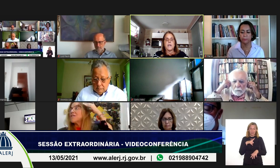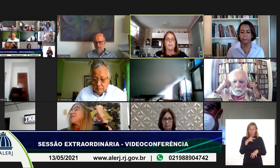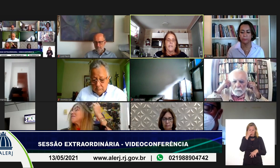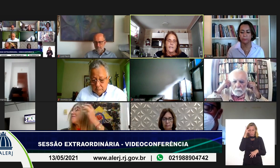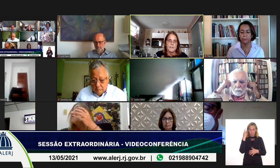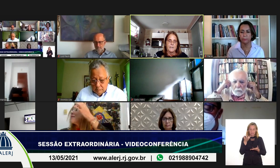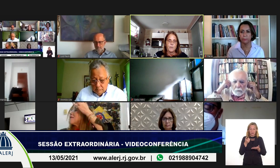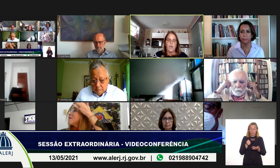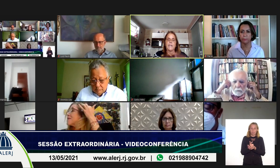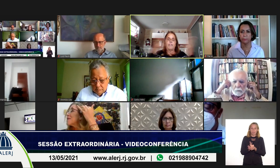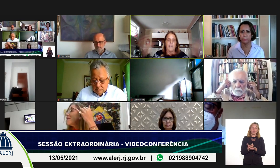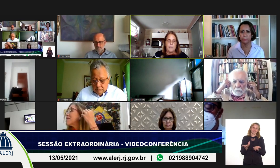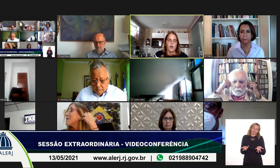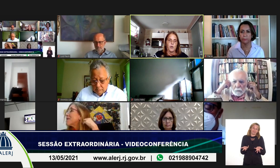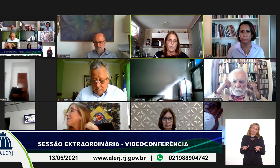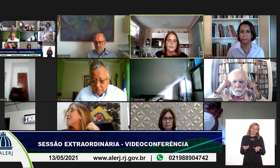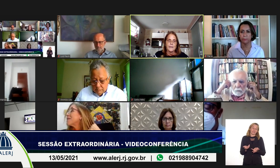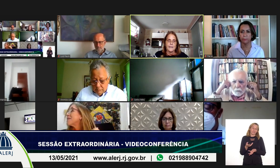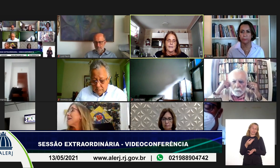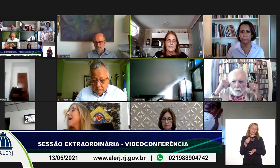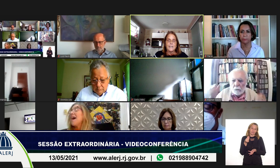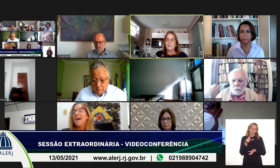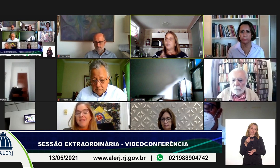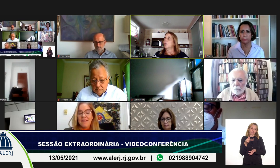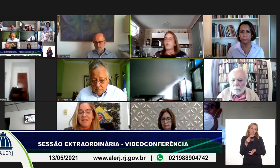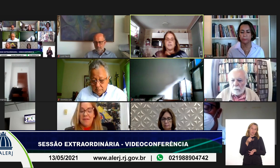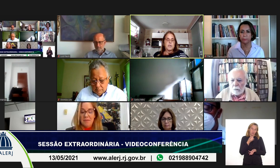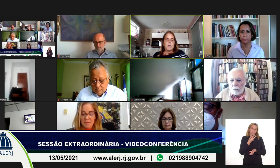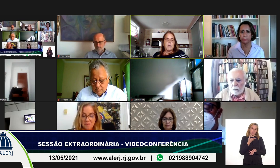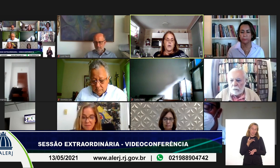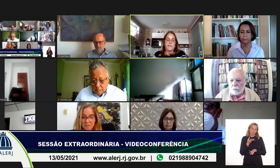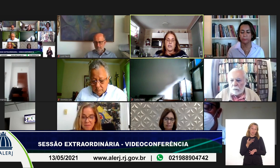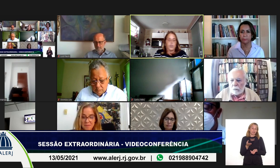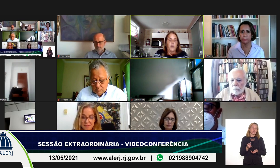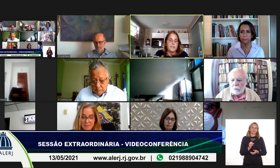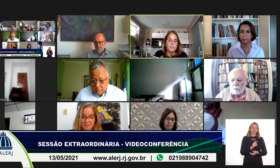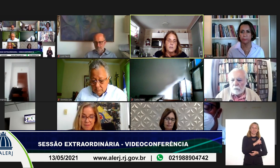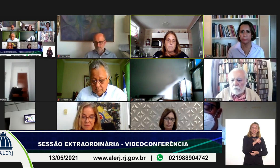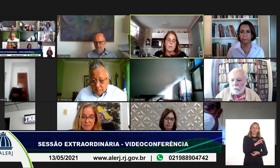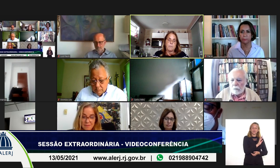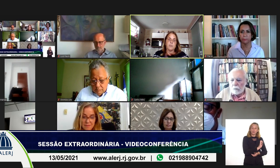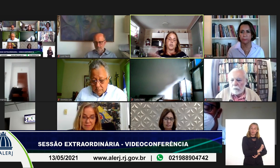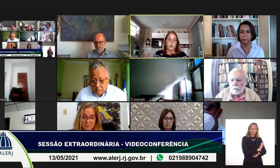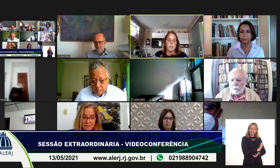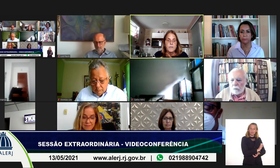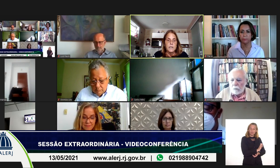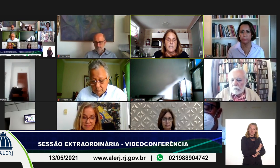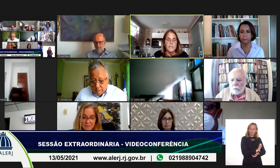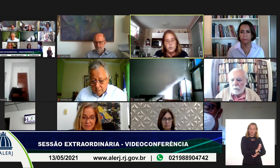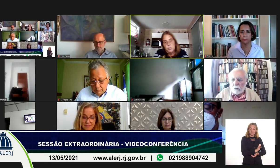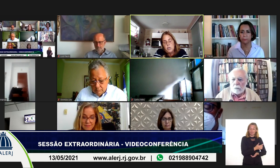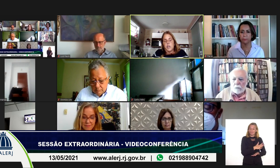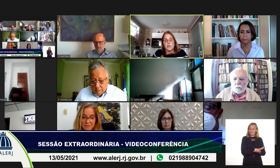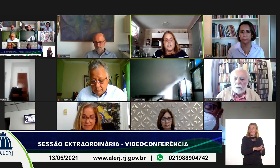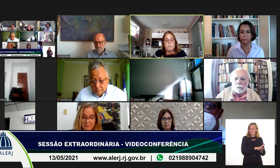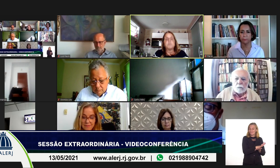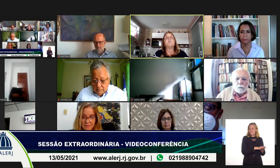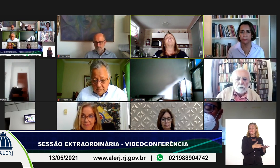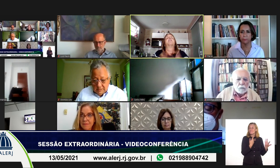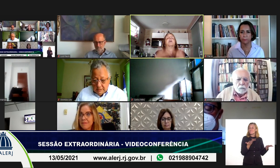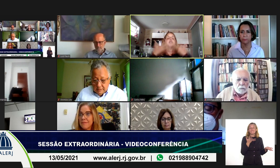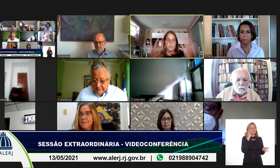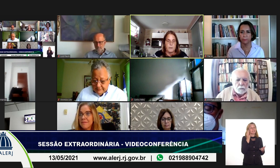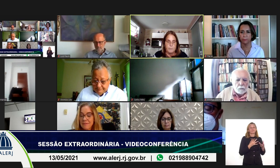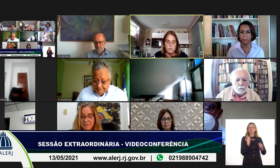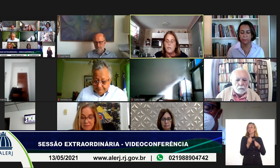botaram Miguel Pereira. Olha que filé mignon. Na Zona Norte, a mesma coisa. E a Zona Oeste não apresentou lance nenhum e nós não sabíamos como é que vai